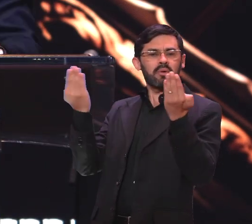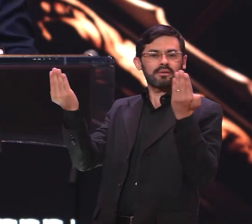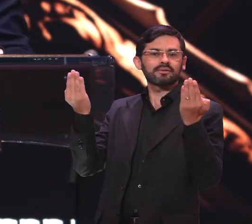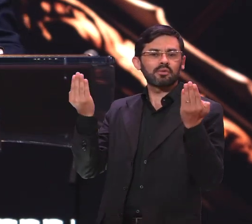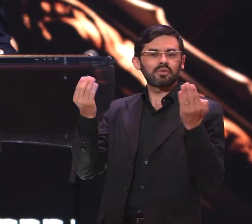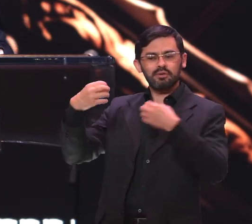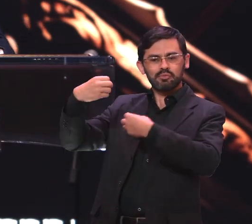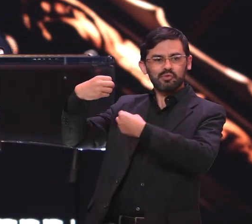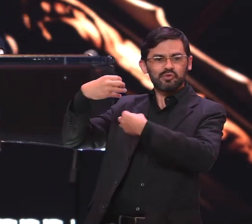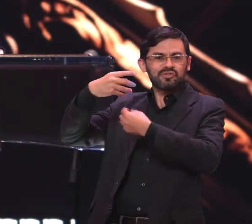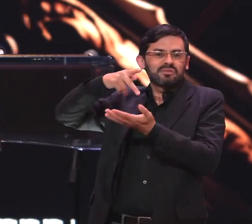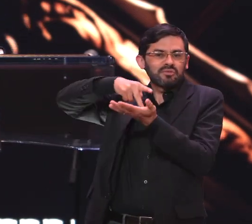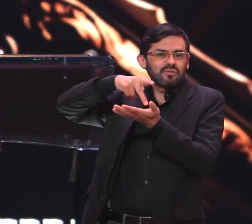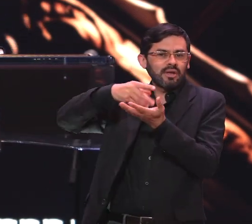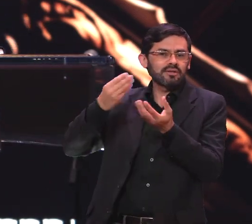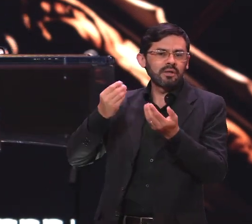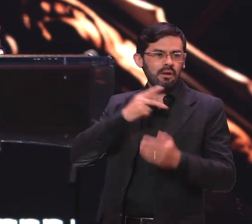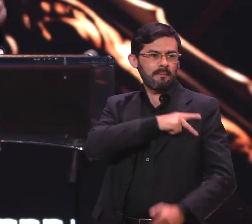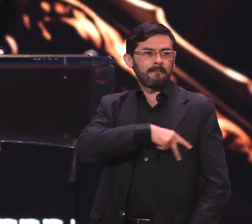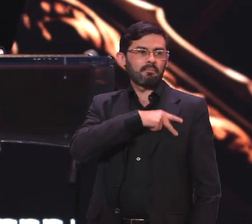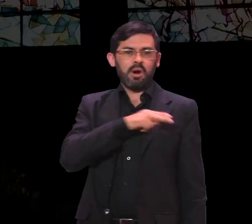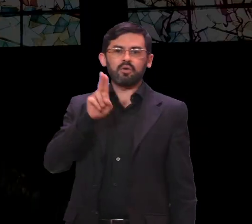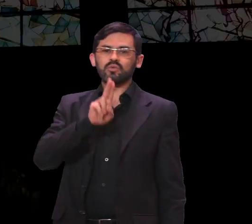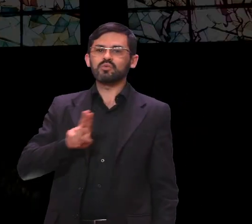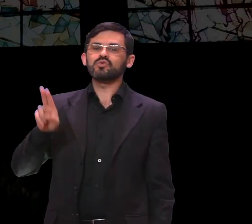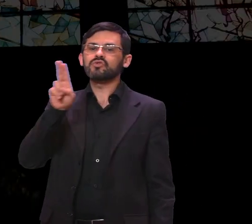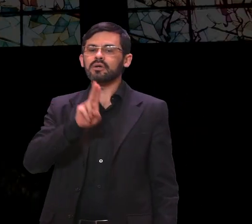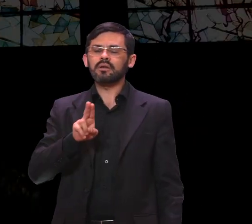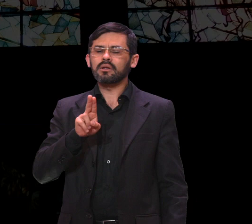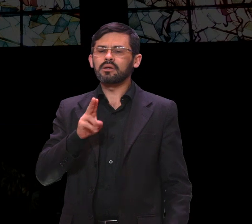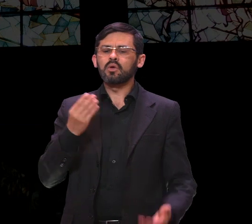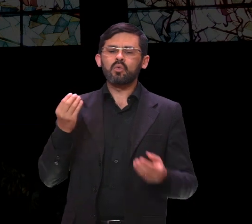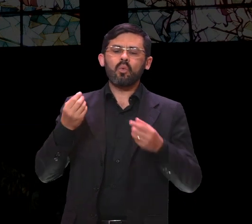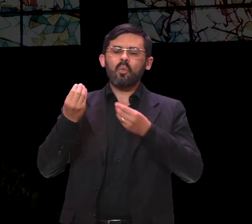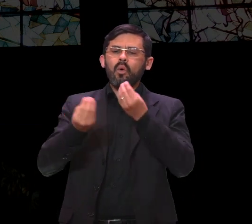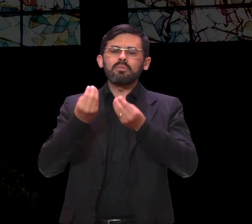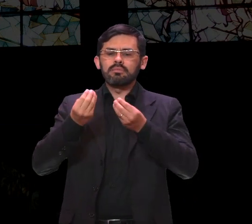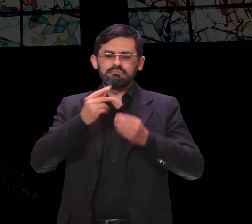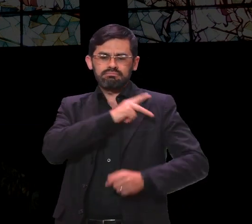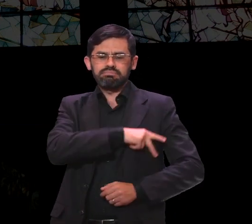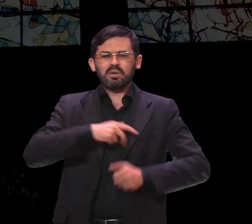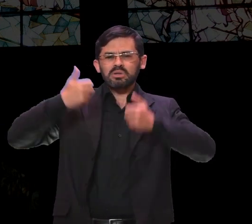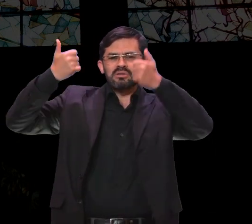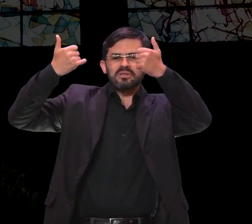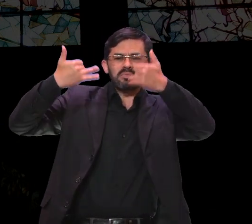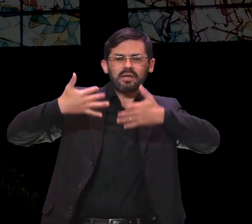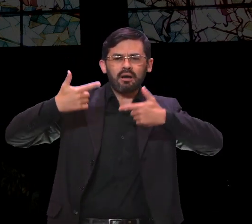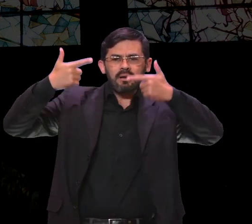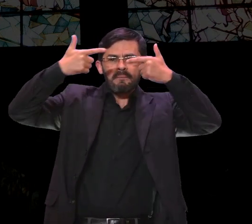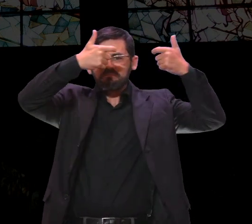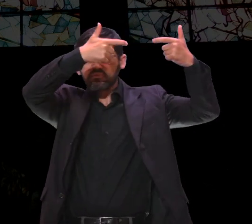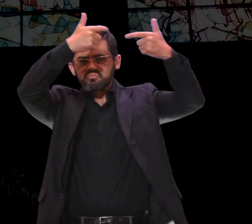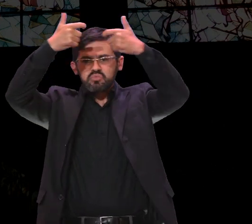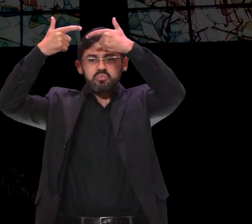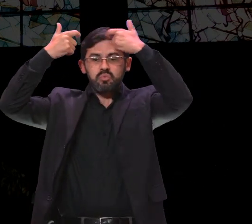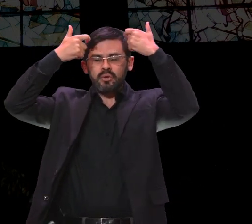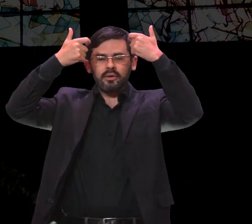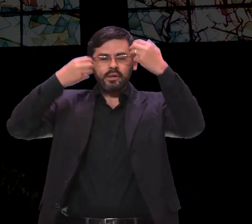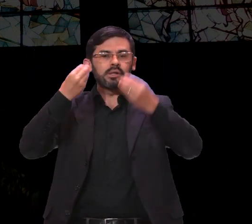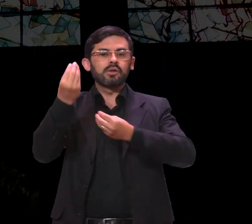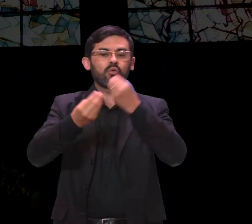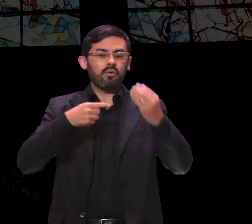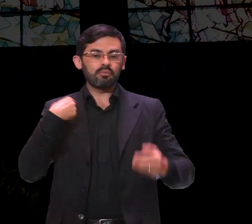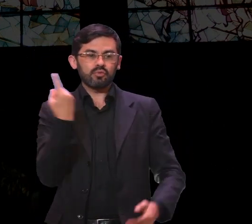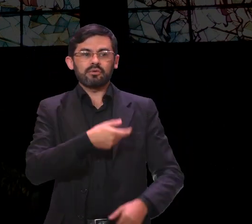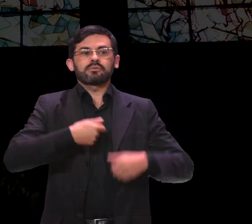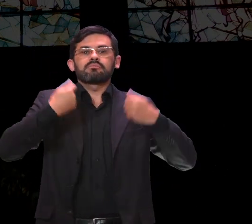associação, essa ilustração de Paulo, nos ensina sobre a guerra espiritual e sobre como devemos usar a